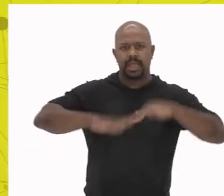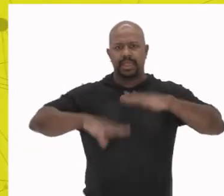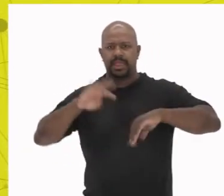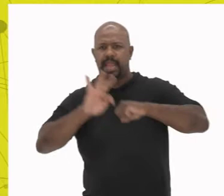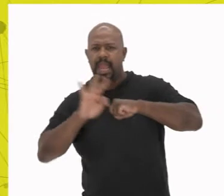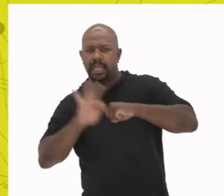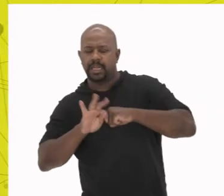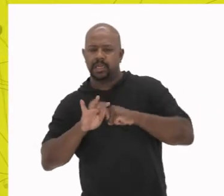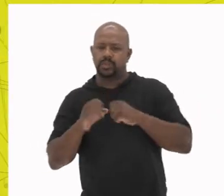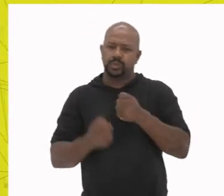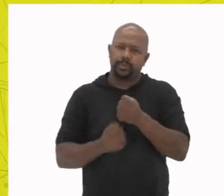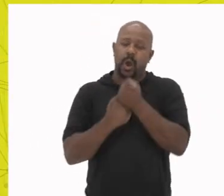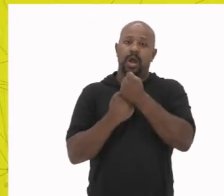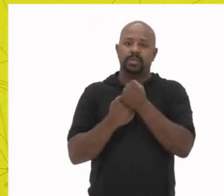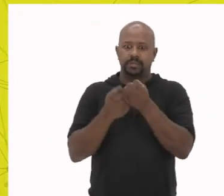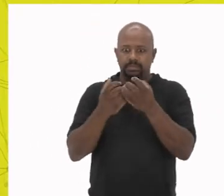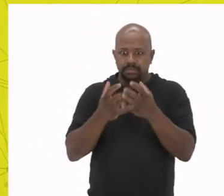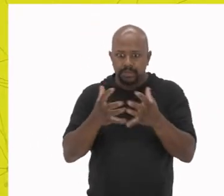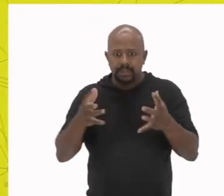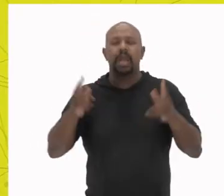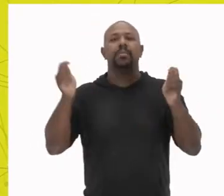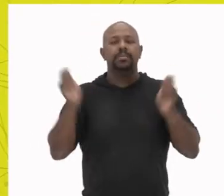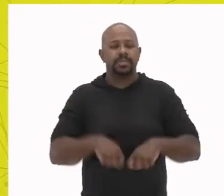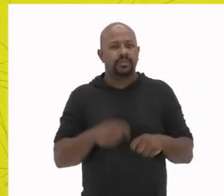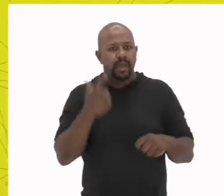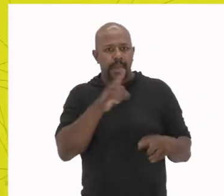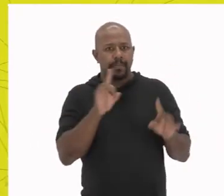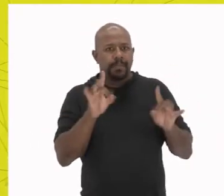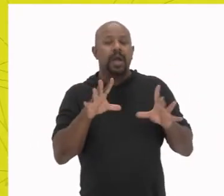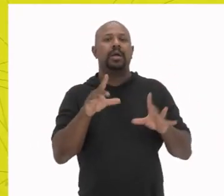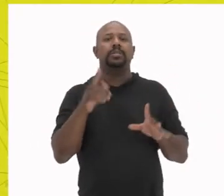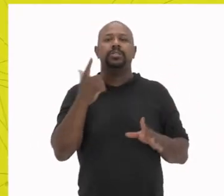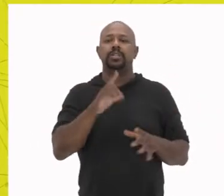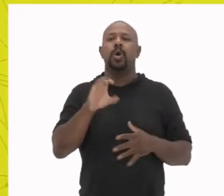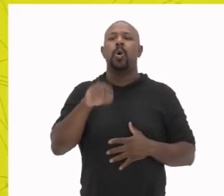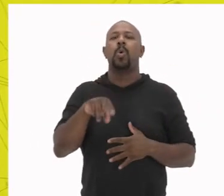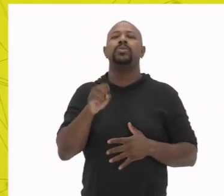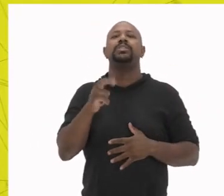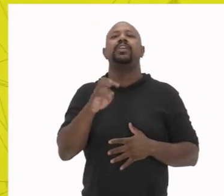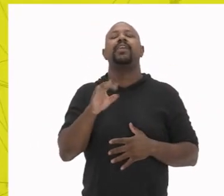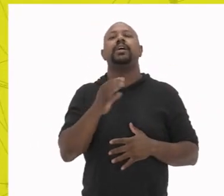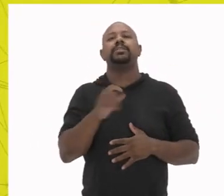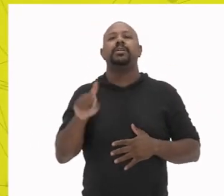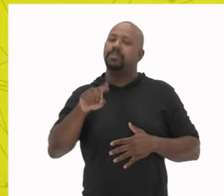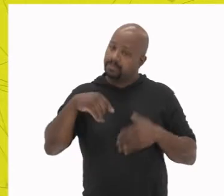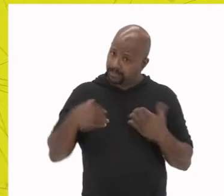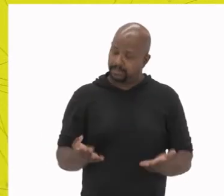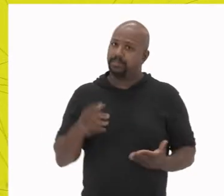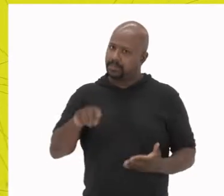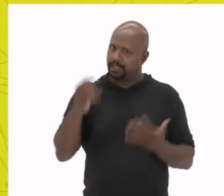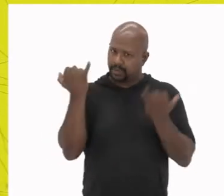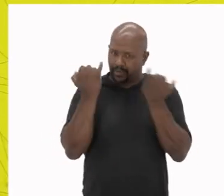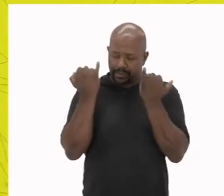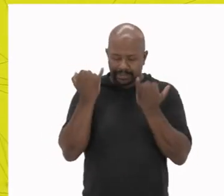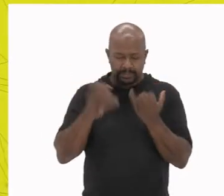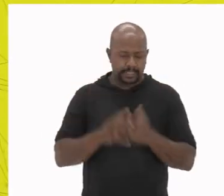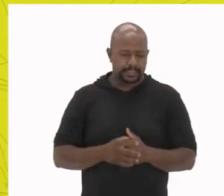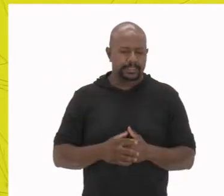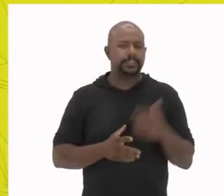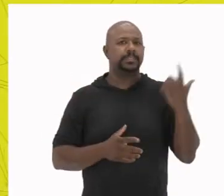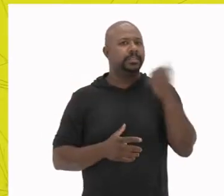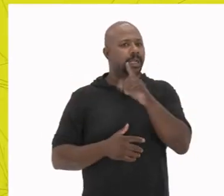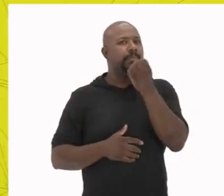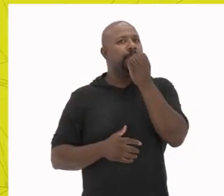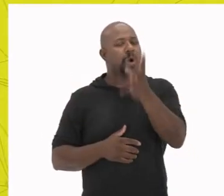físico-químicas, técnicas, suporte e dimensões, é possível realizar um diagnóstico de estado de conservação e, a partir